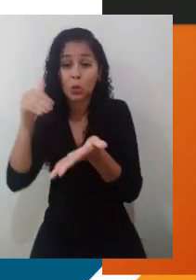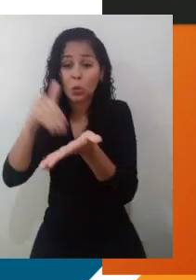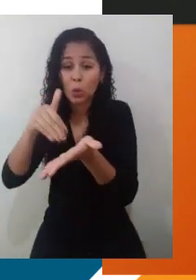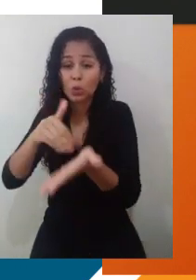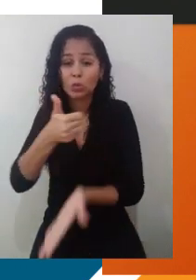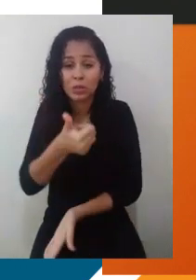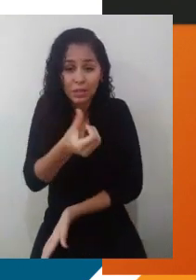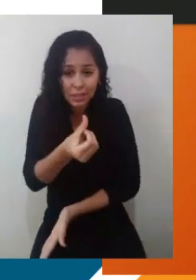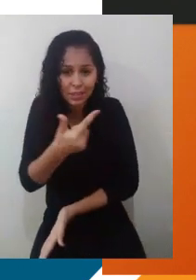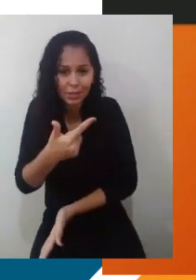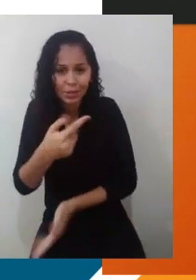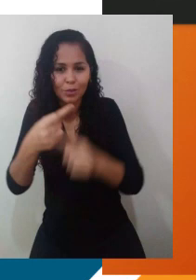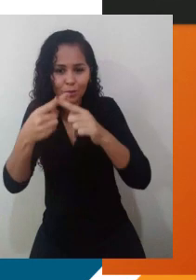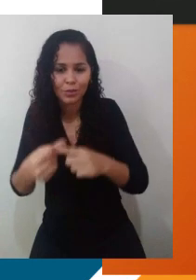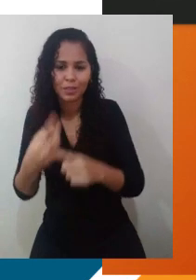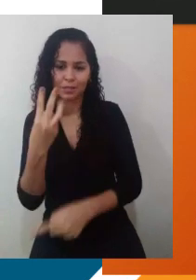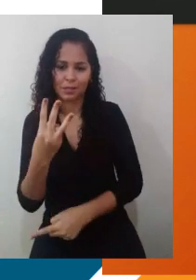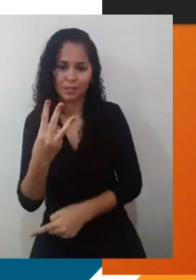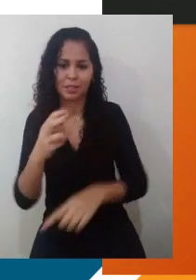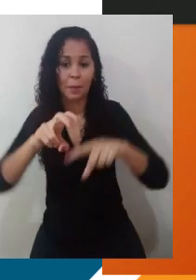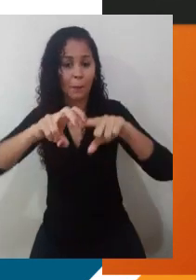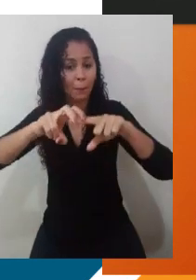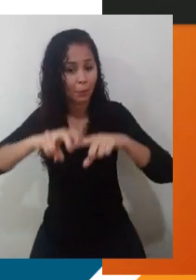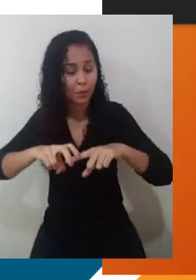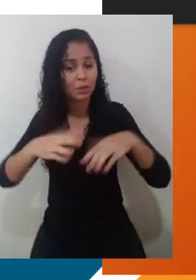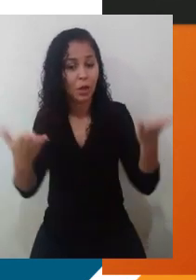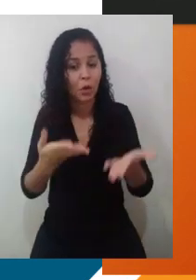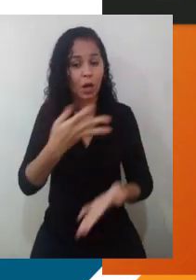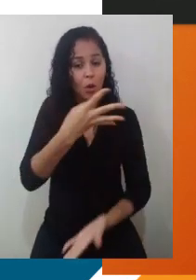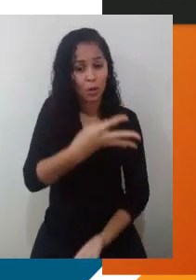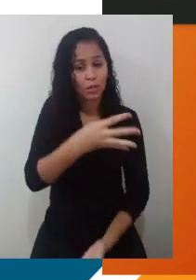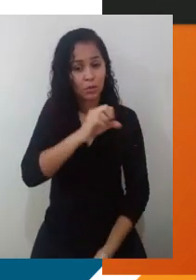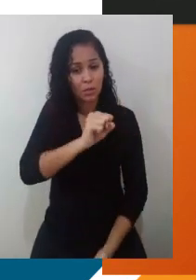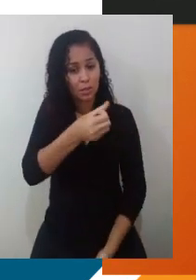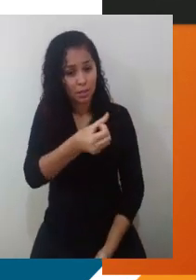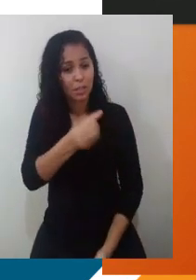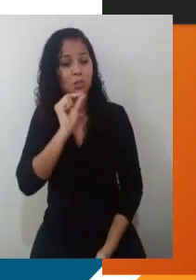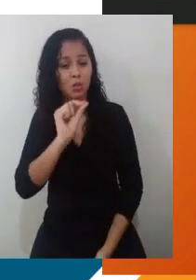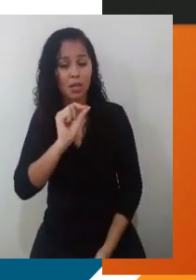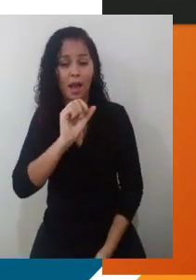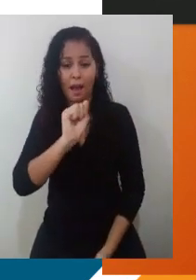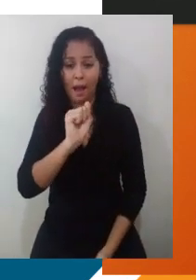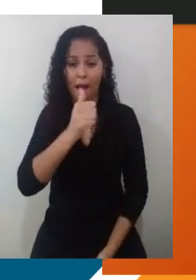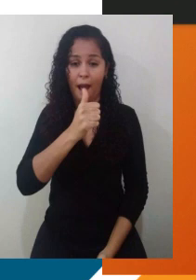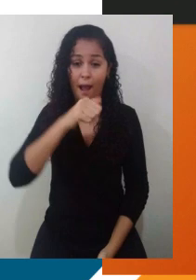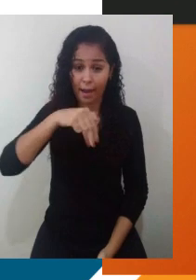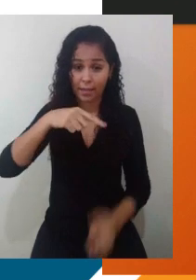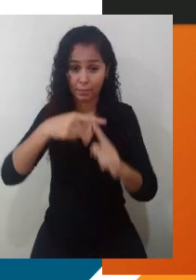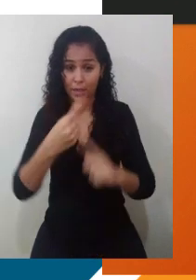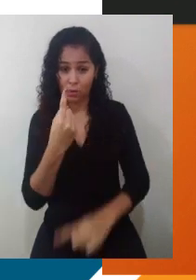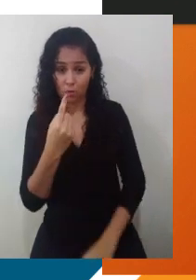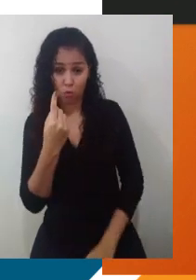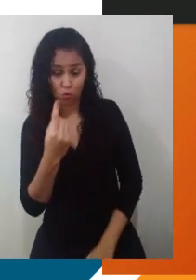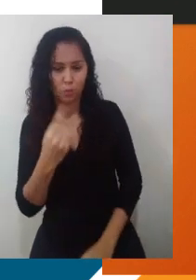pela razão que é 3. E é por isso que eu vou chamar o 486 de AN mais 1 e o 2 de A1. 486 menos